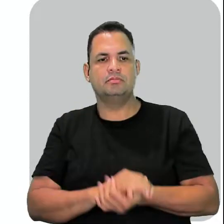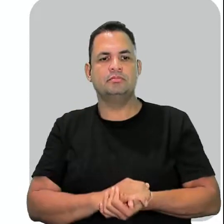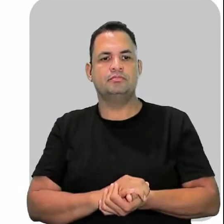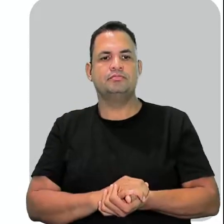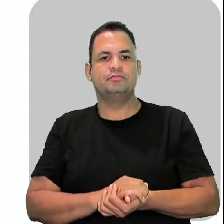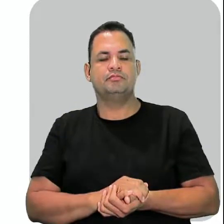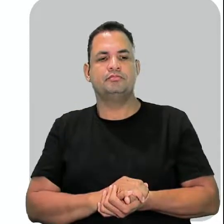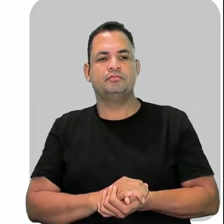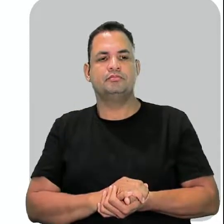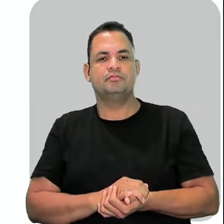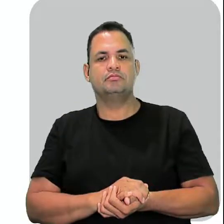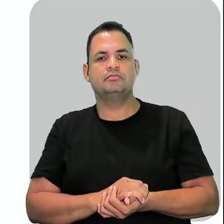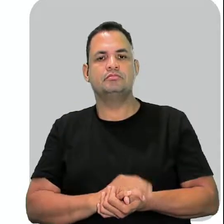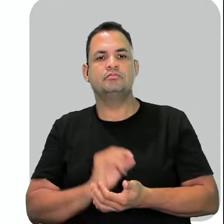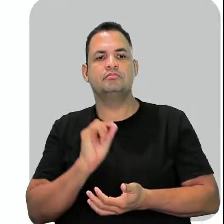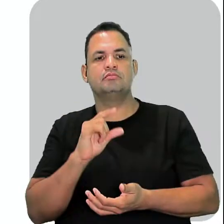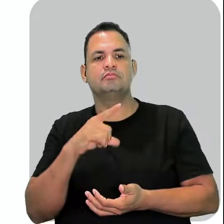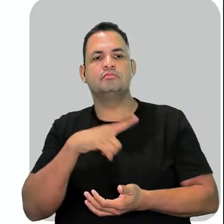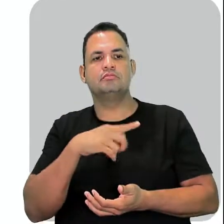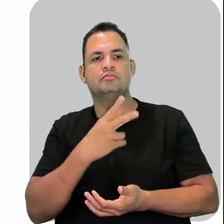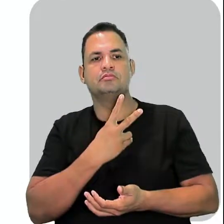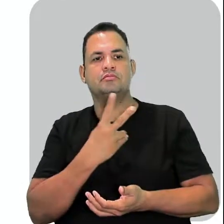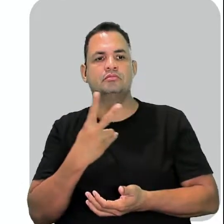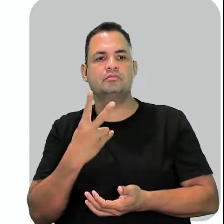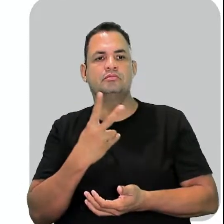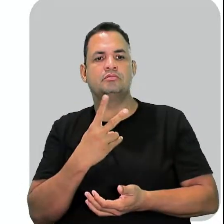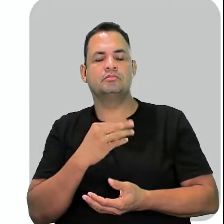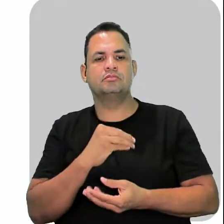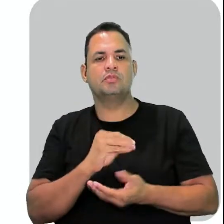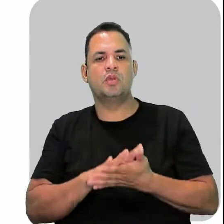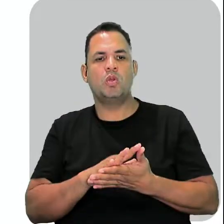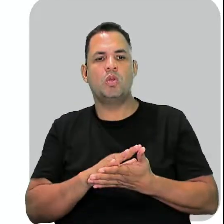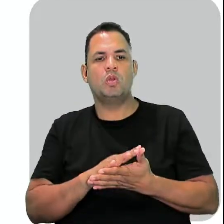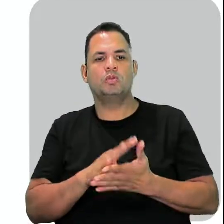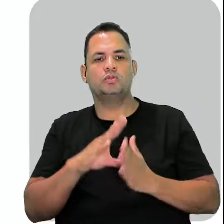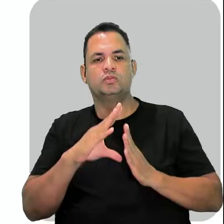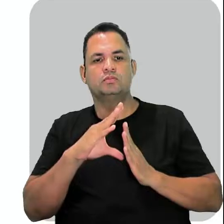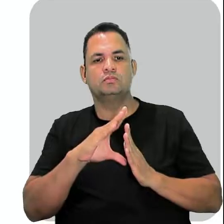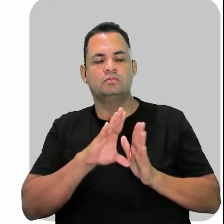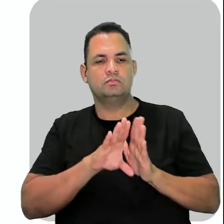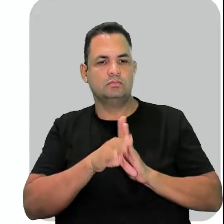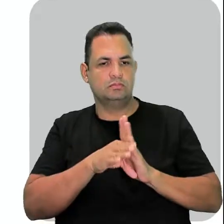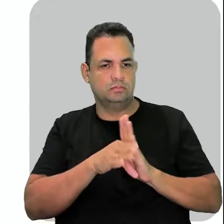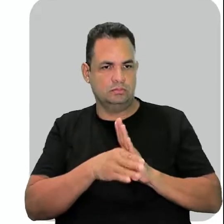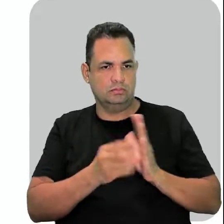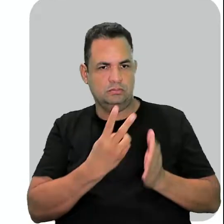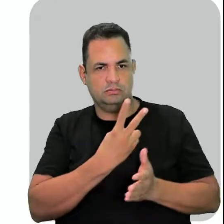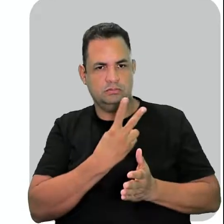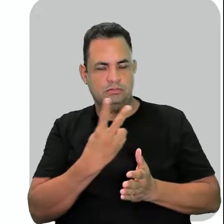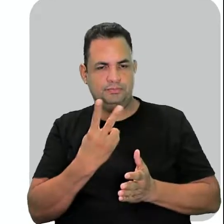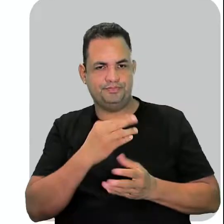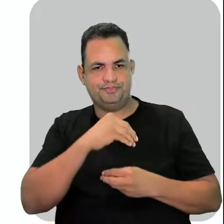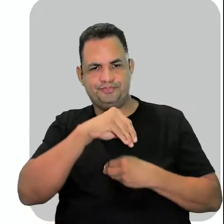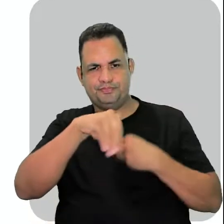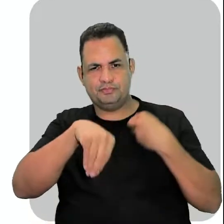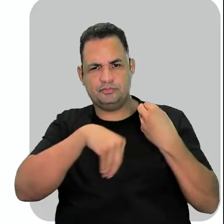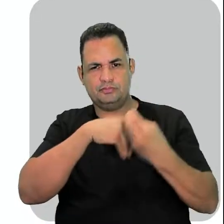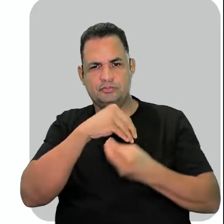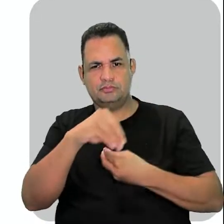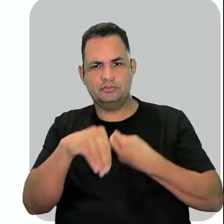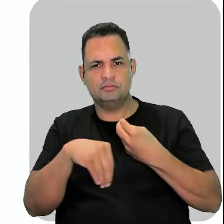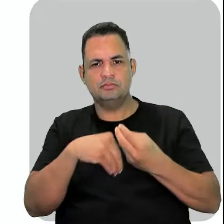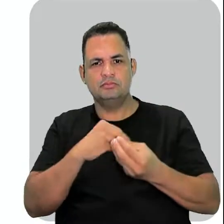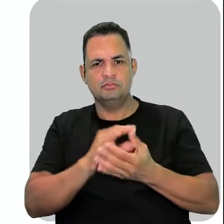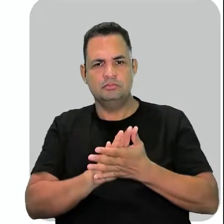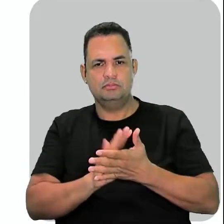partes. Então, o que nós temos como conceito de isomeria na química orgânica? Que são dois compostos